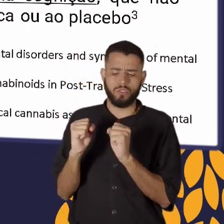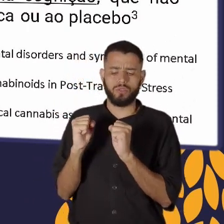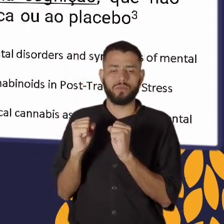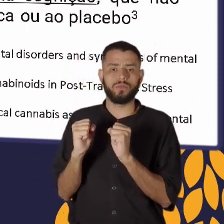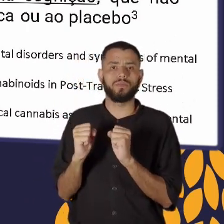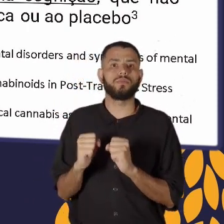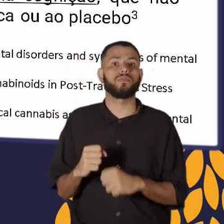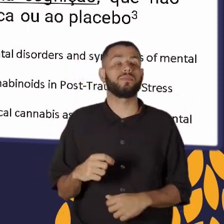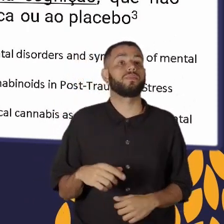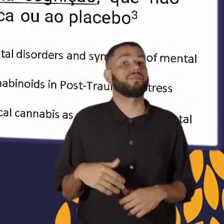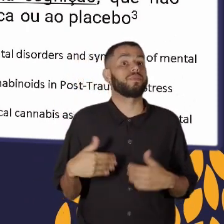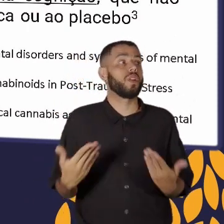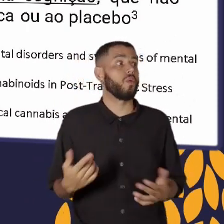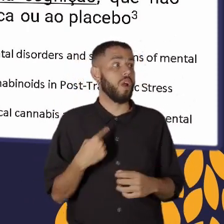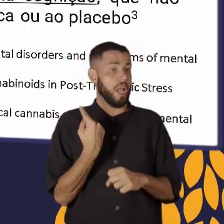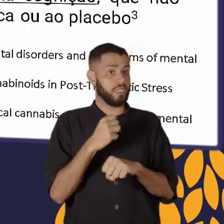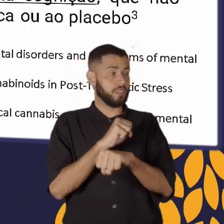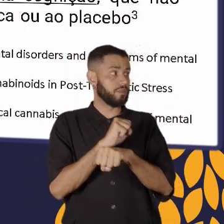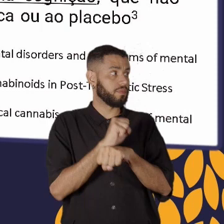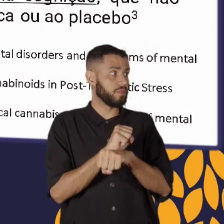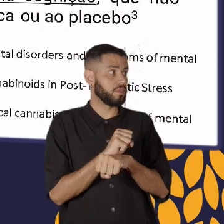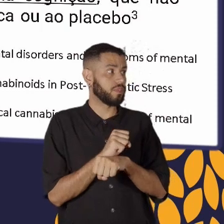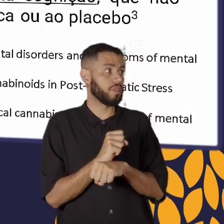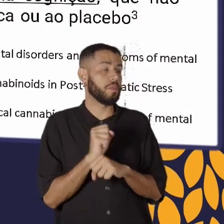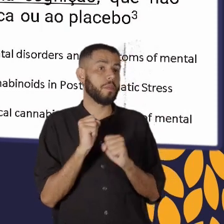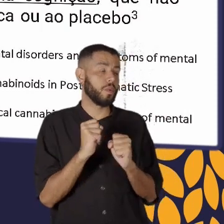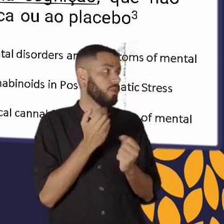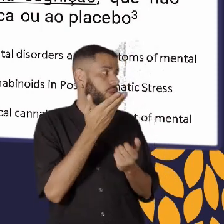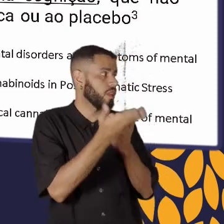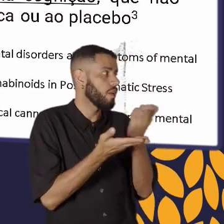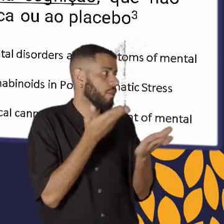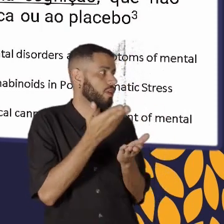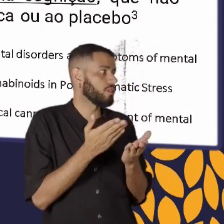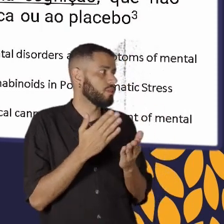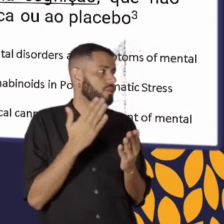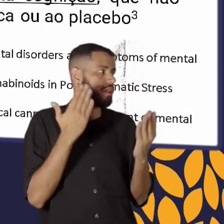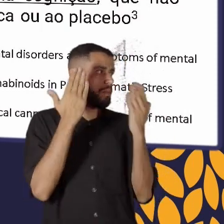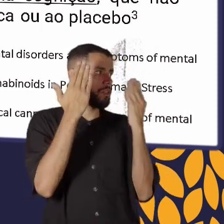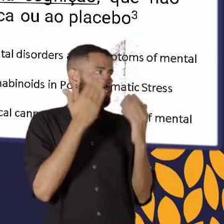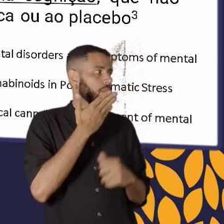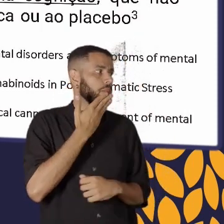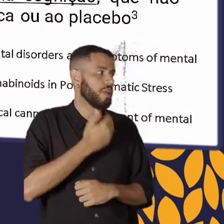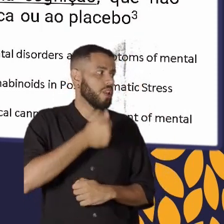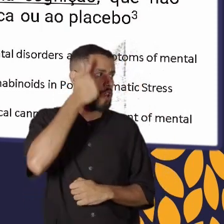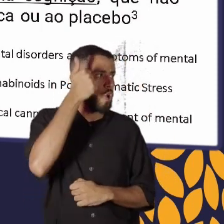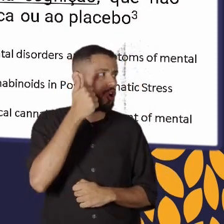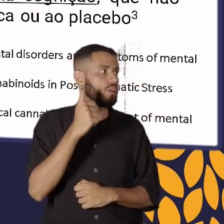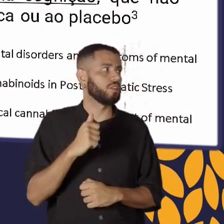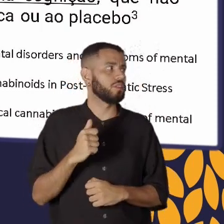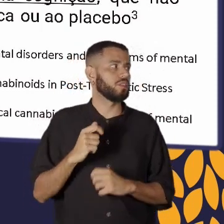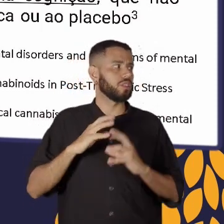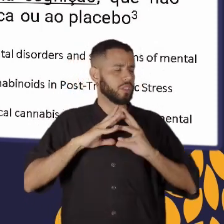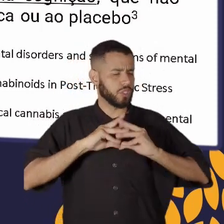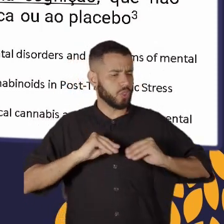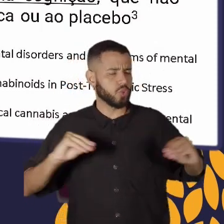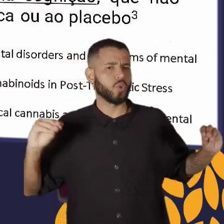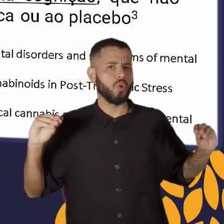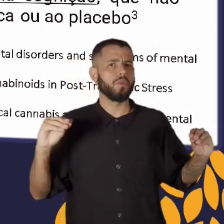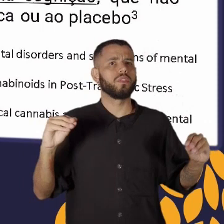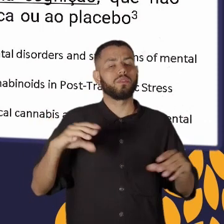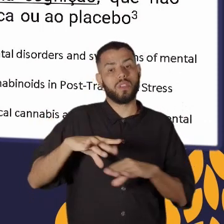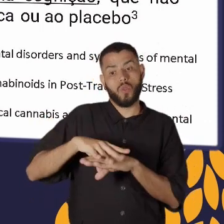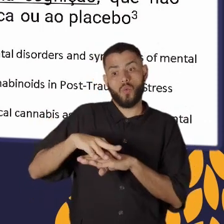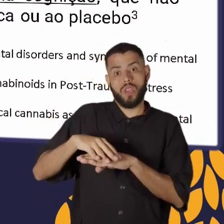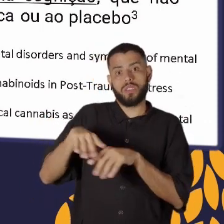Nossa expectativa é que ela possa ser uma opção terapêutica melhor, do ponto de vista da melhora dos sintomas da doença em questão.